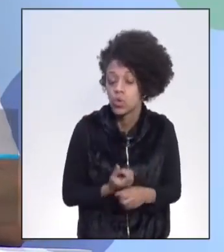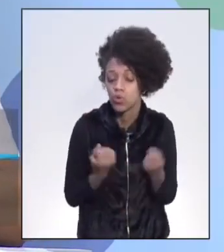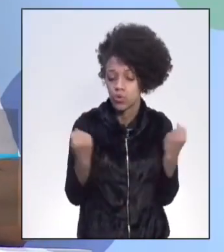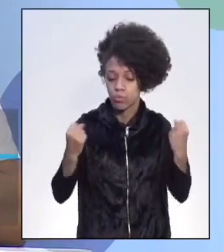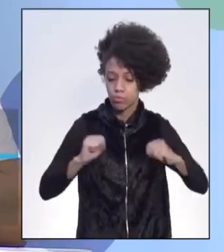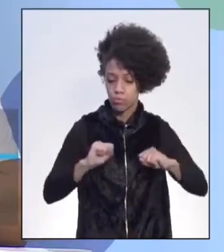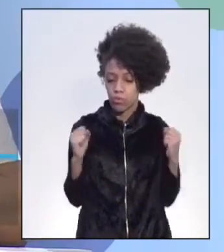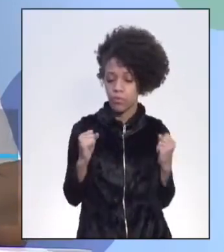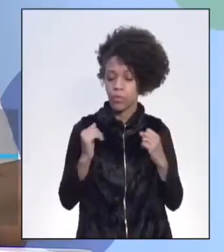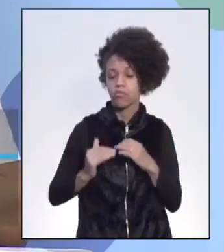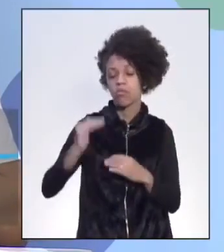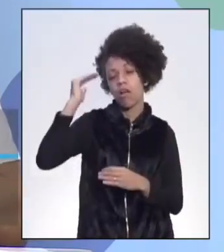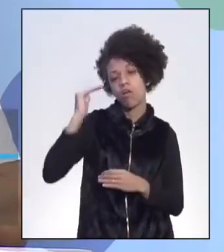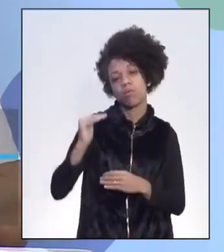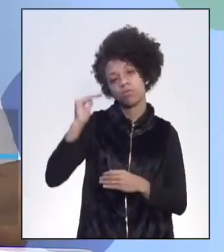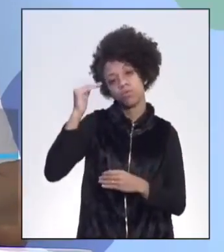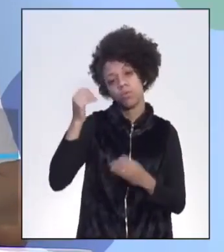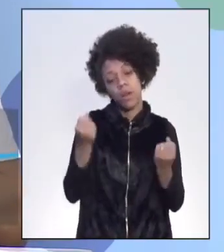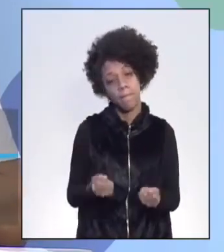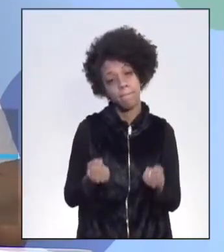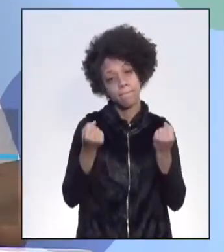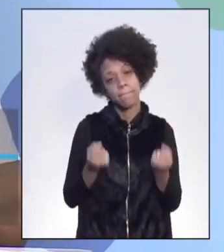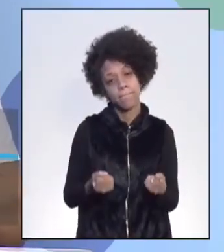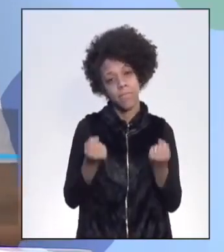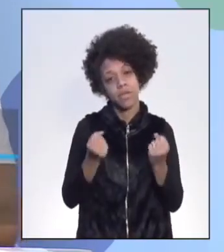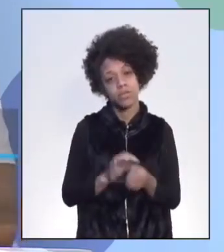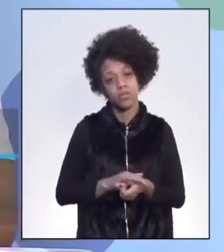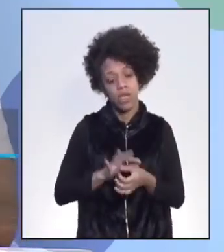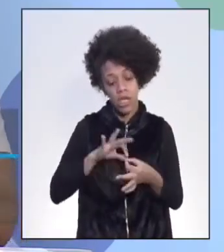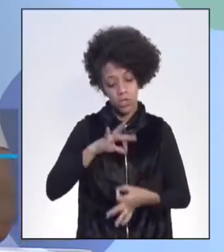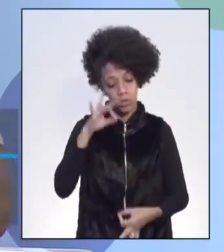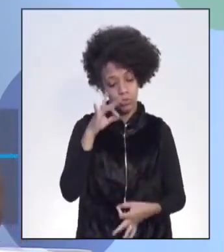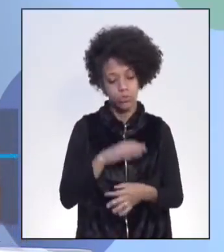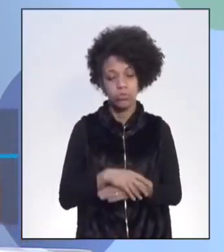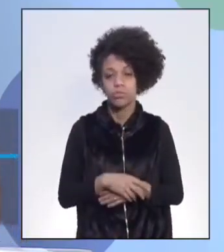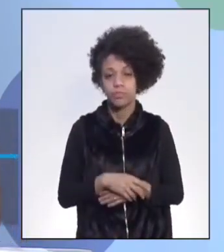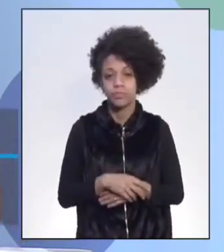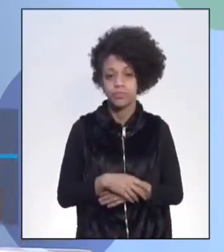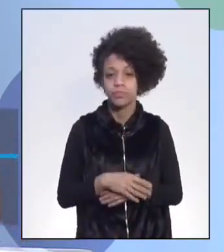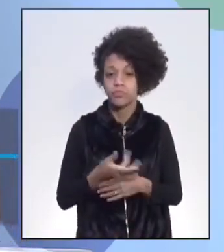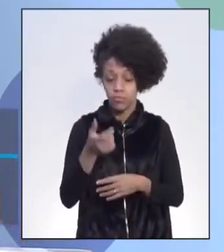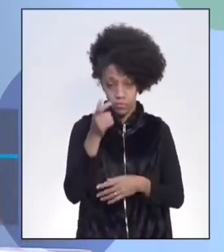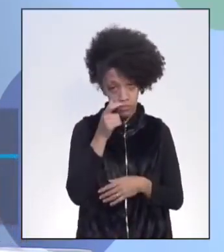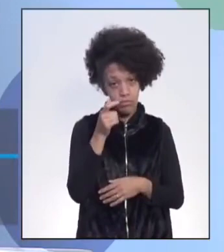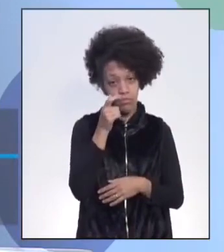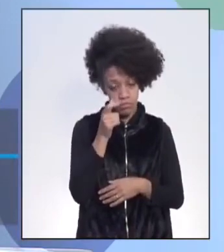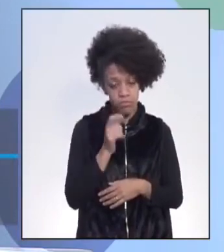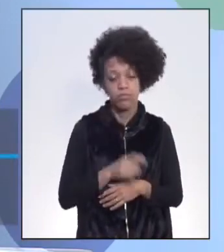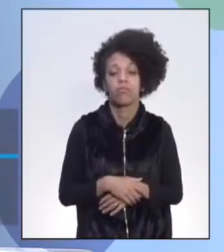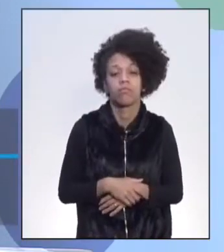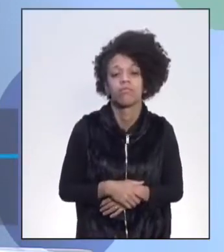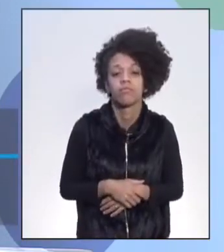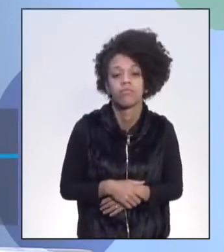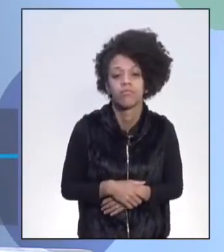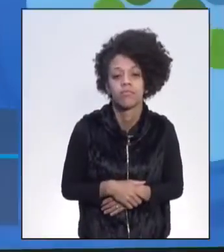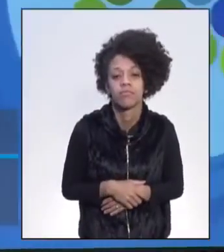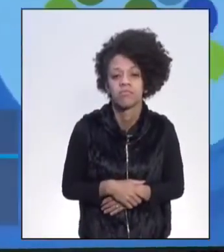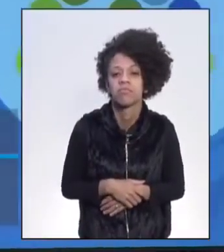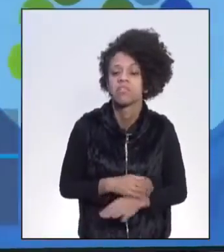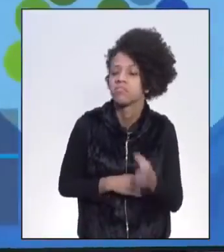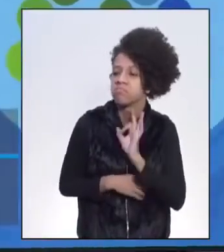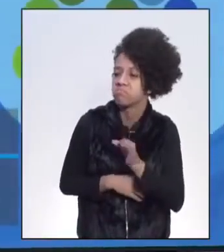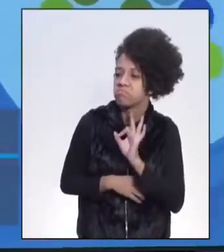movimentos, altura, peso, né, a estrutura e acompanhadas.